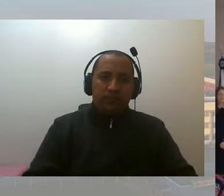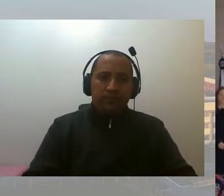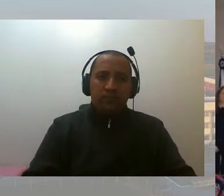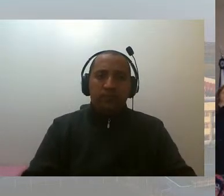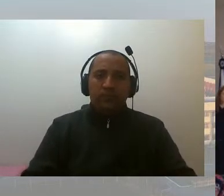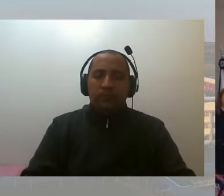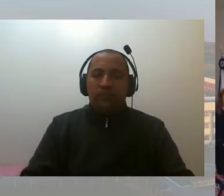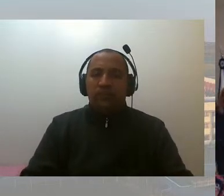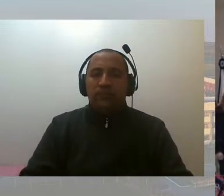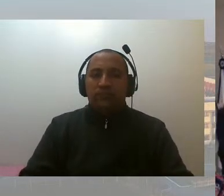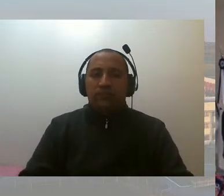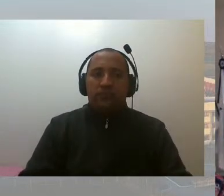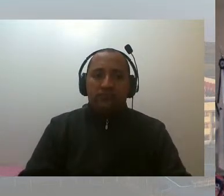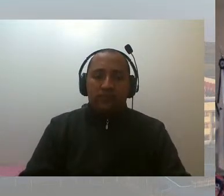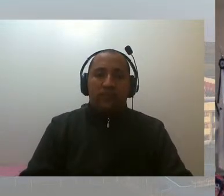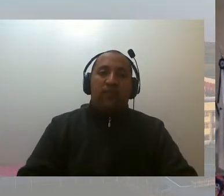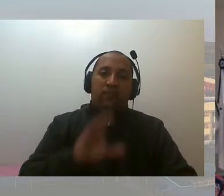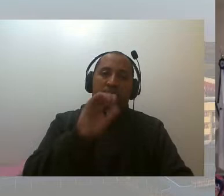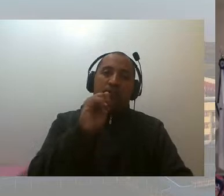Obrigado, Chile. Cássio?